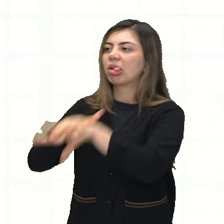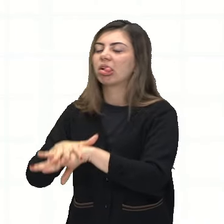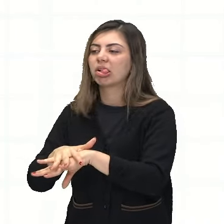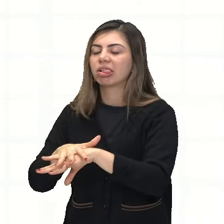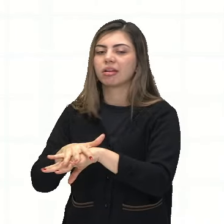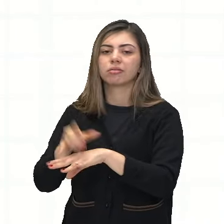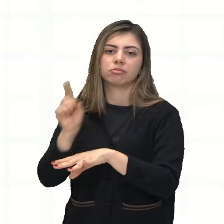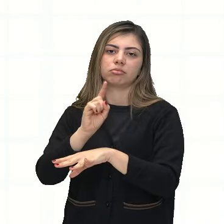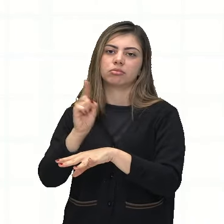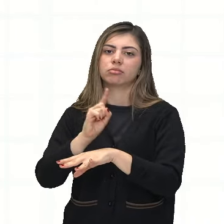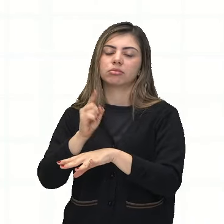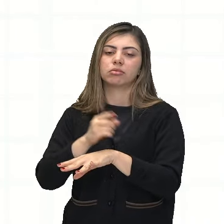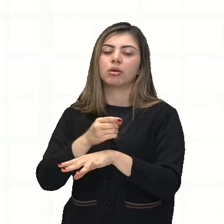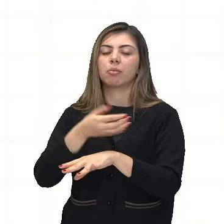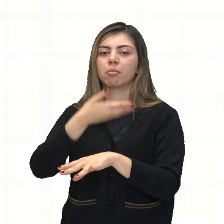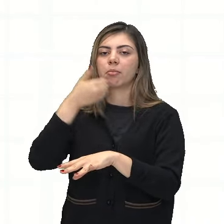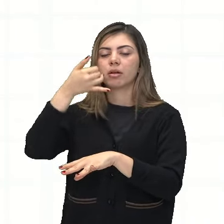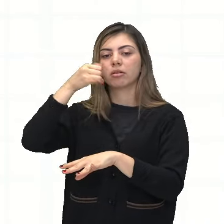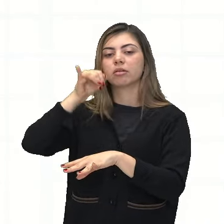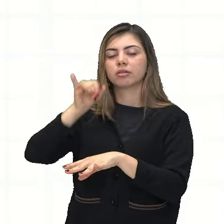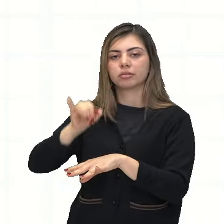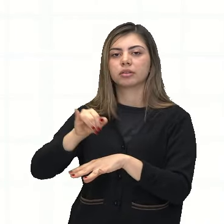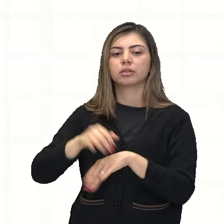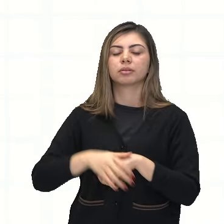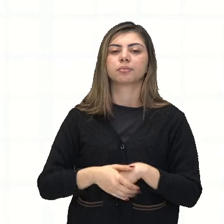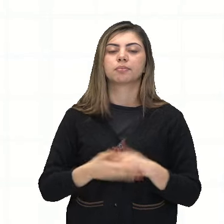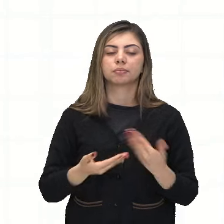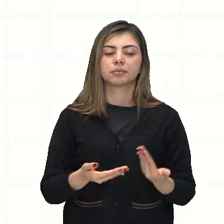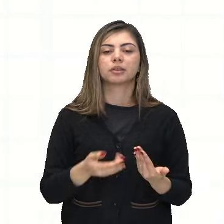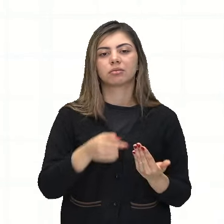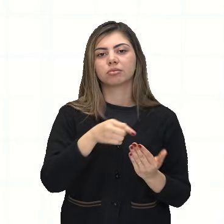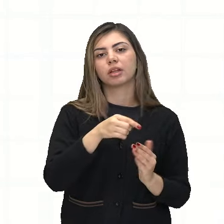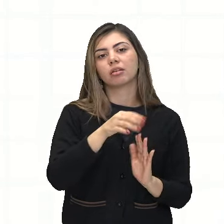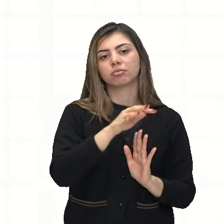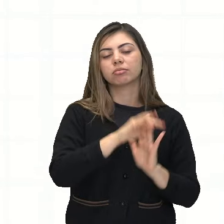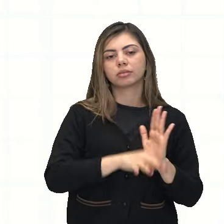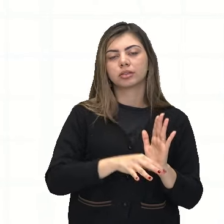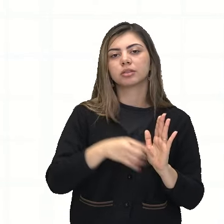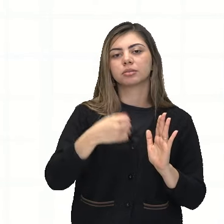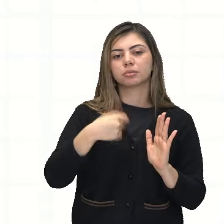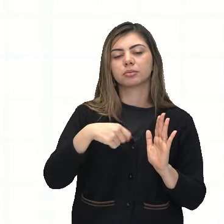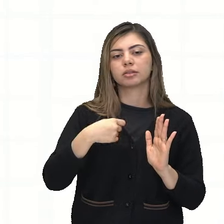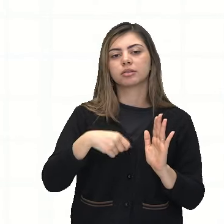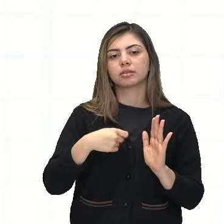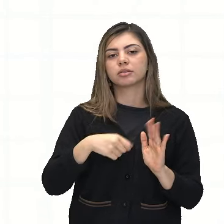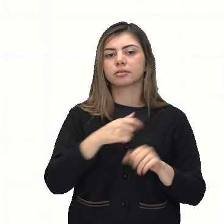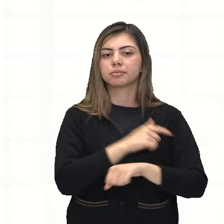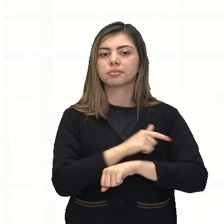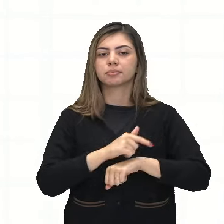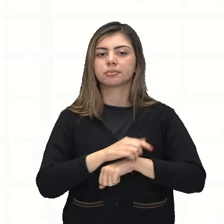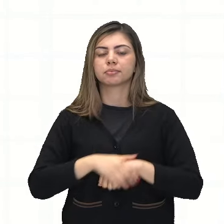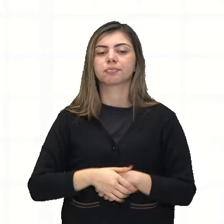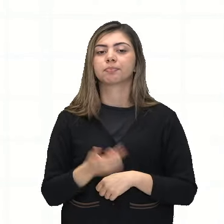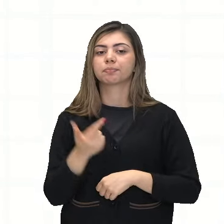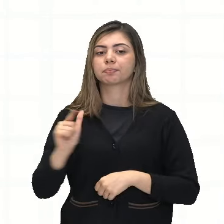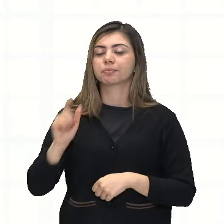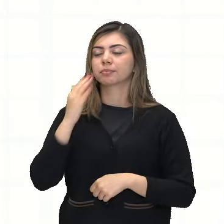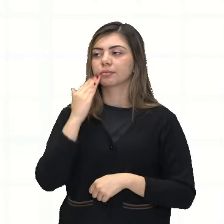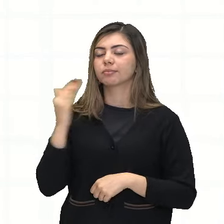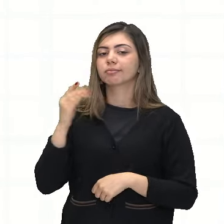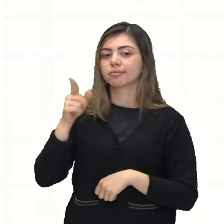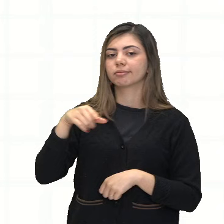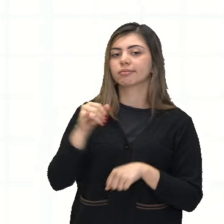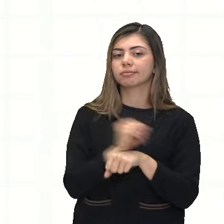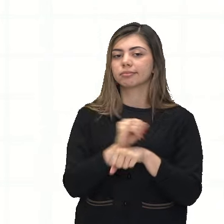uma linguagem imprópria que acaba fazendo com que o seu trabalho perca essa credibilidade estratégias argumentativas